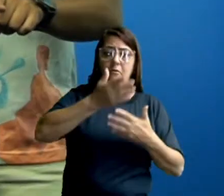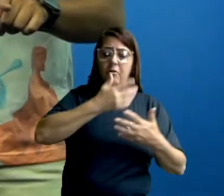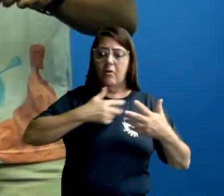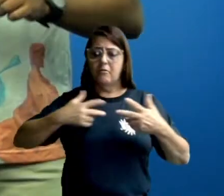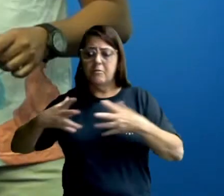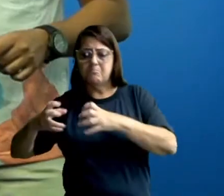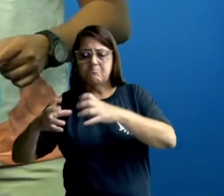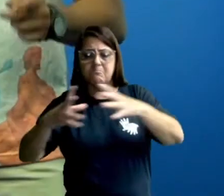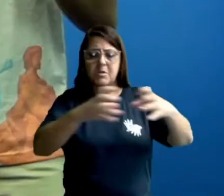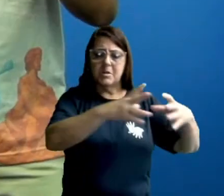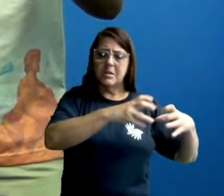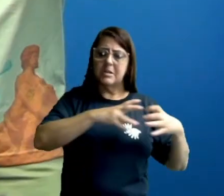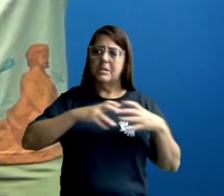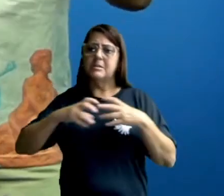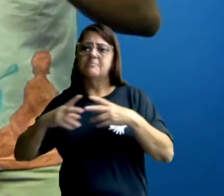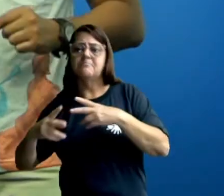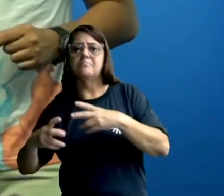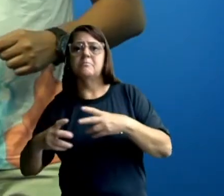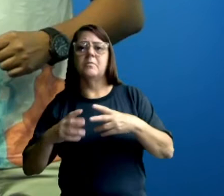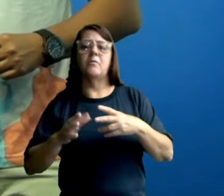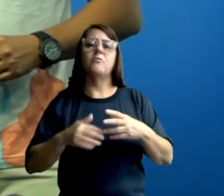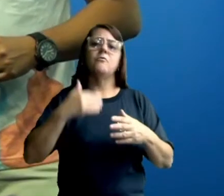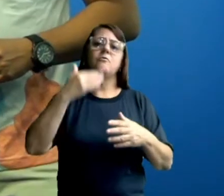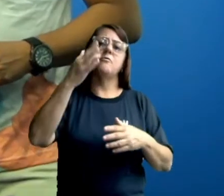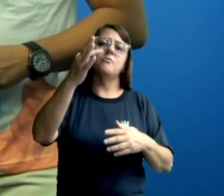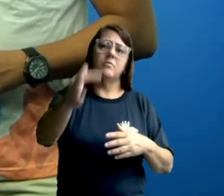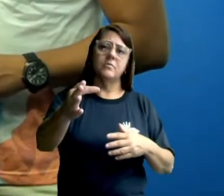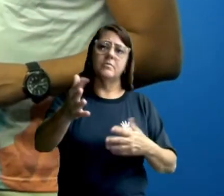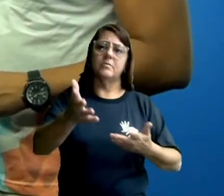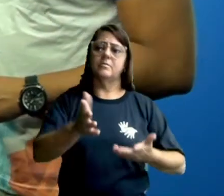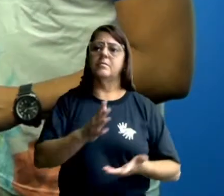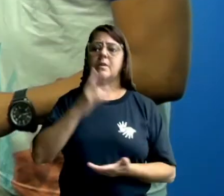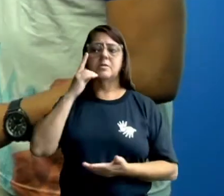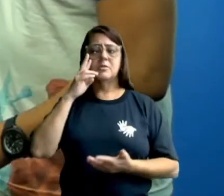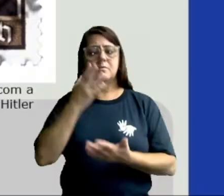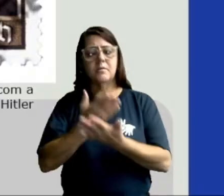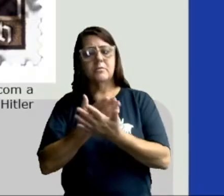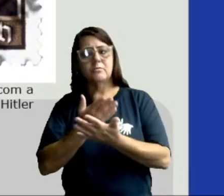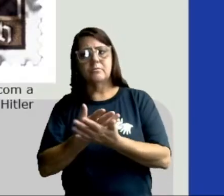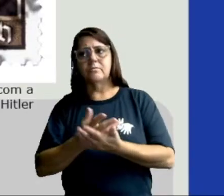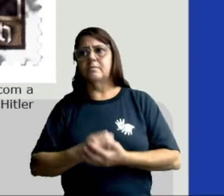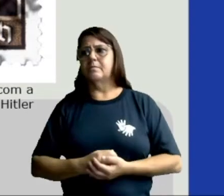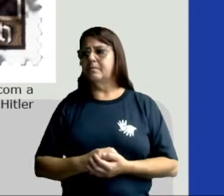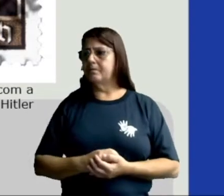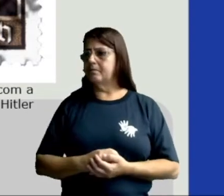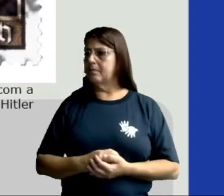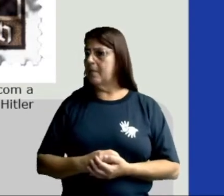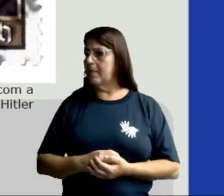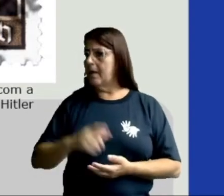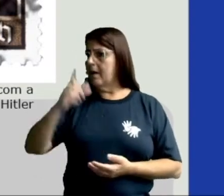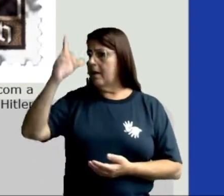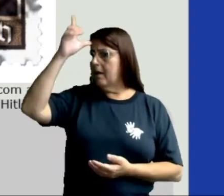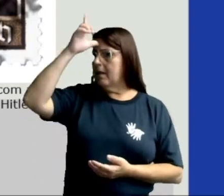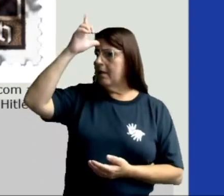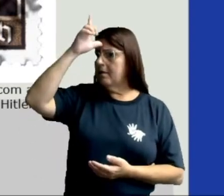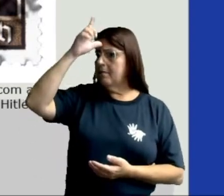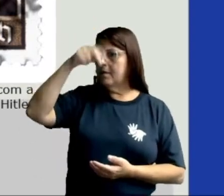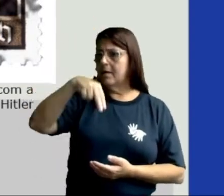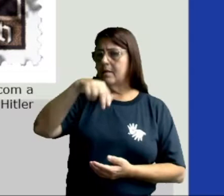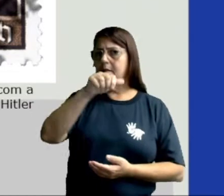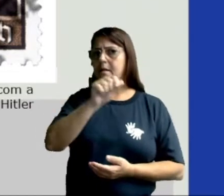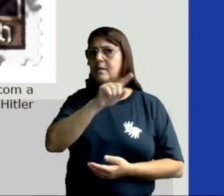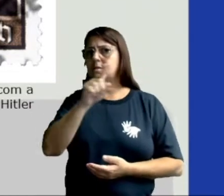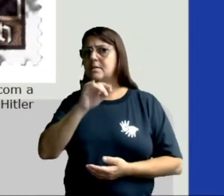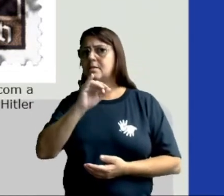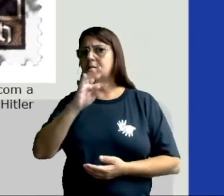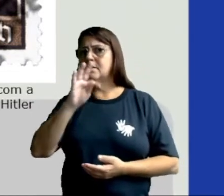ao lado dos aliados. Mas isso é coisa para a gente ver posteriormente. Bem, a Alemanha nazista.